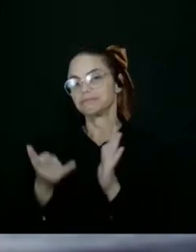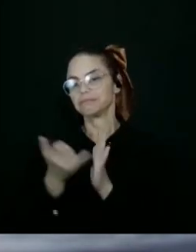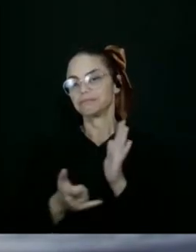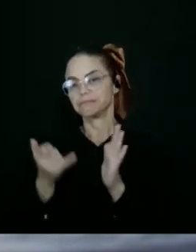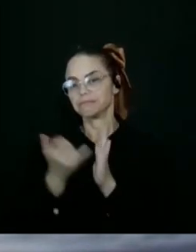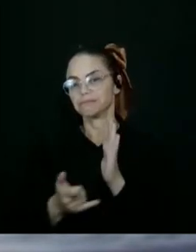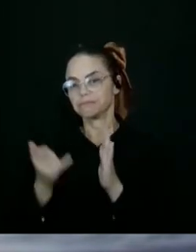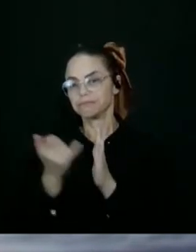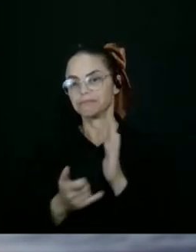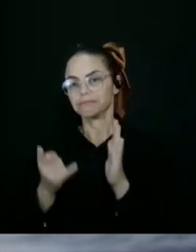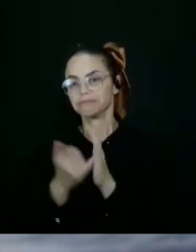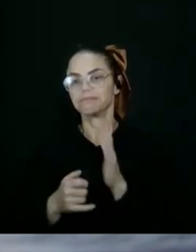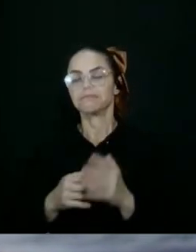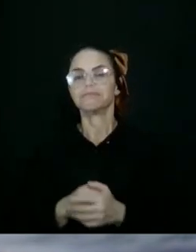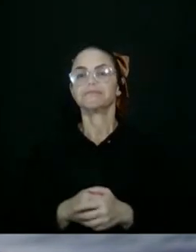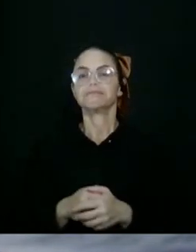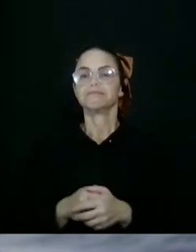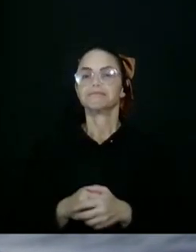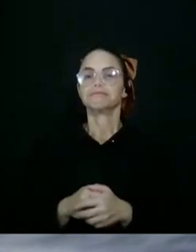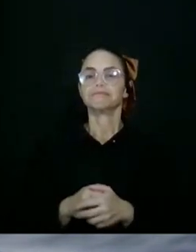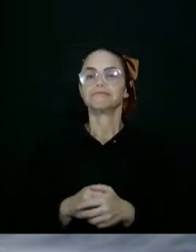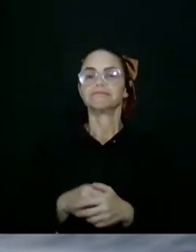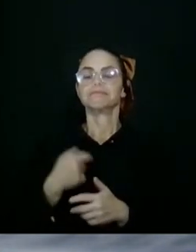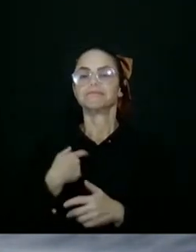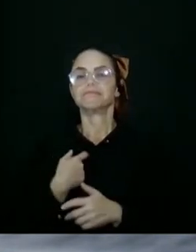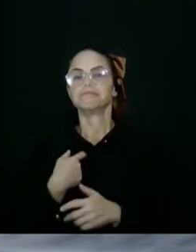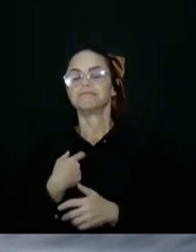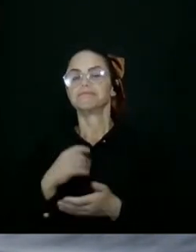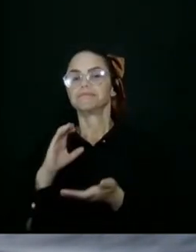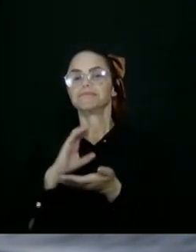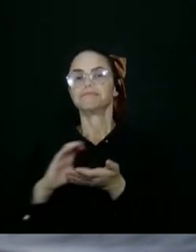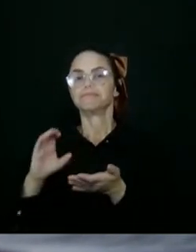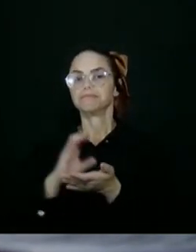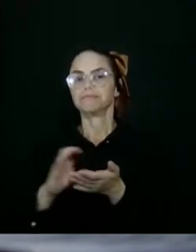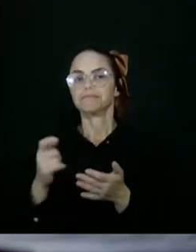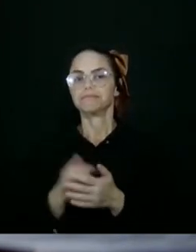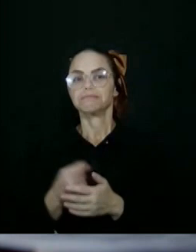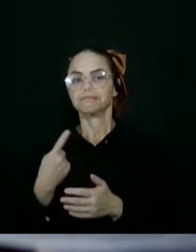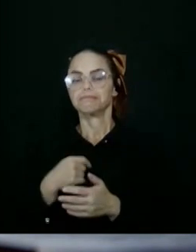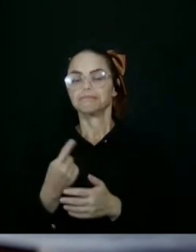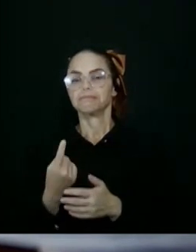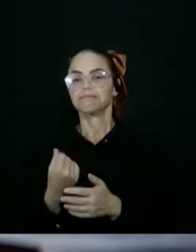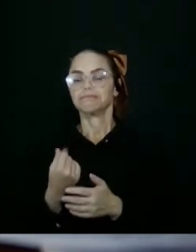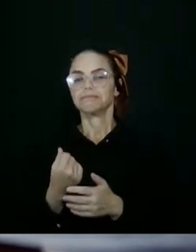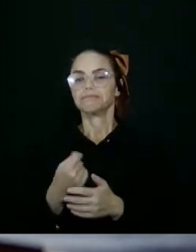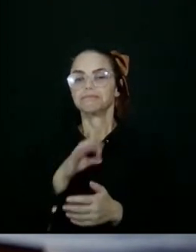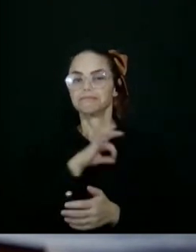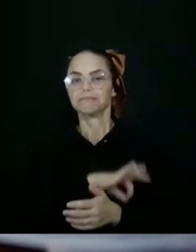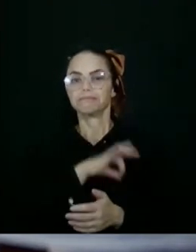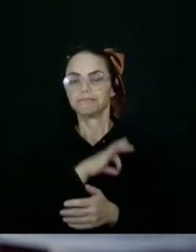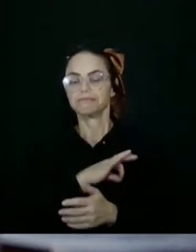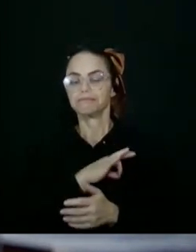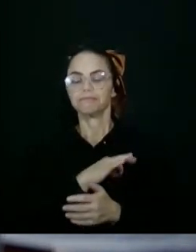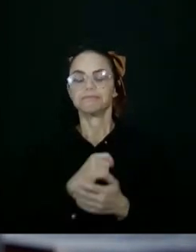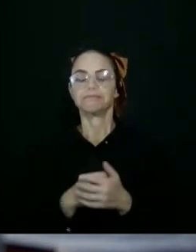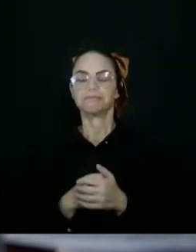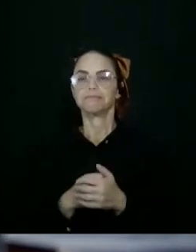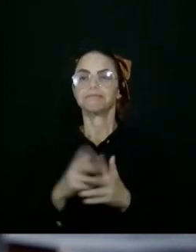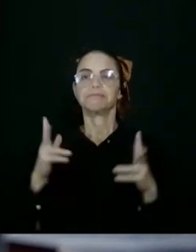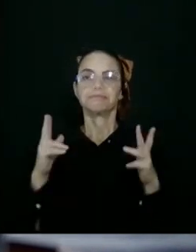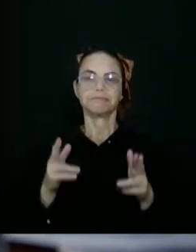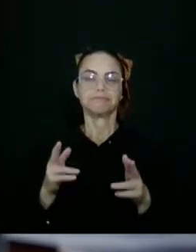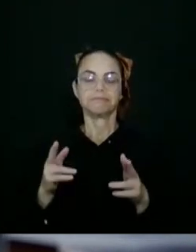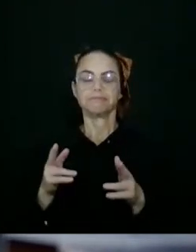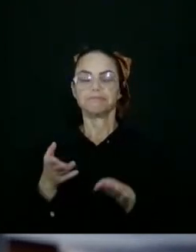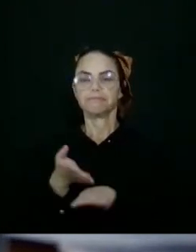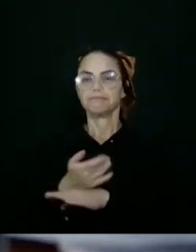receber lá um cashback maior. Em vez de receber o salário líquido igual ao ano anterior